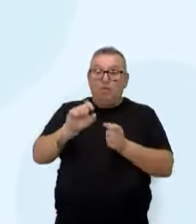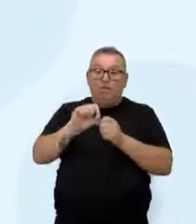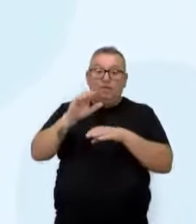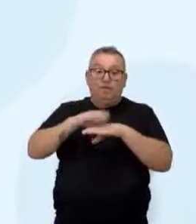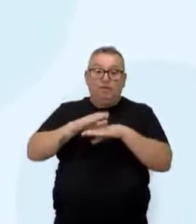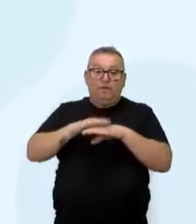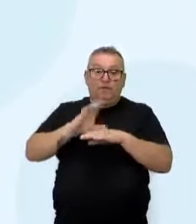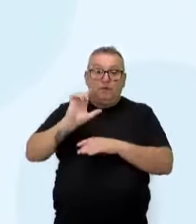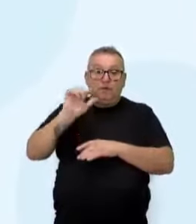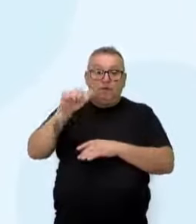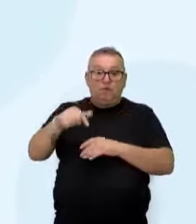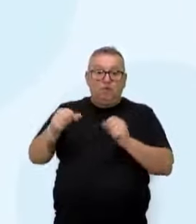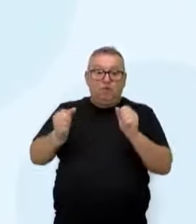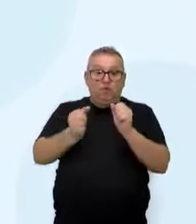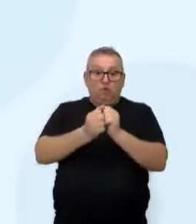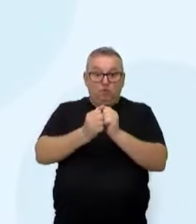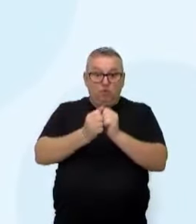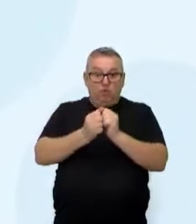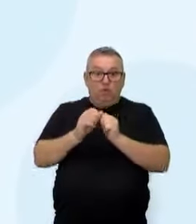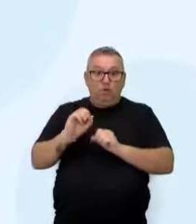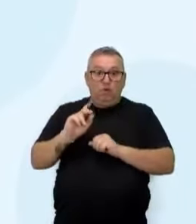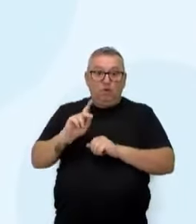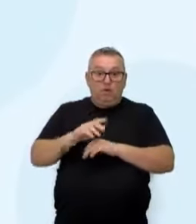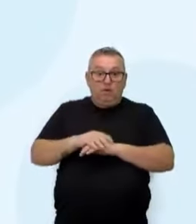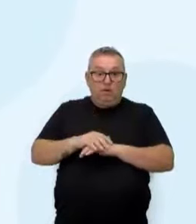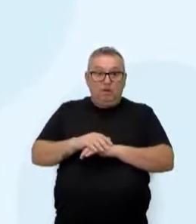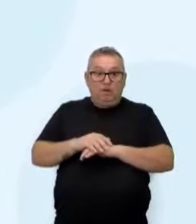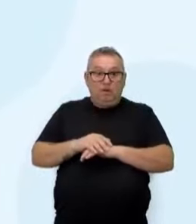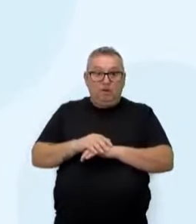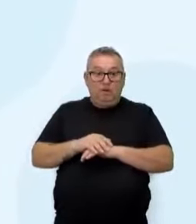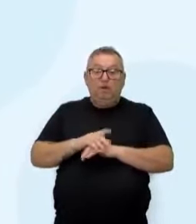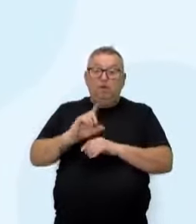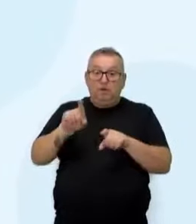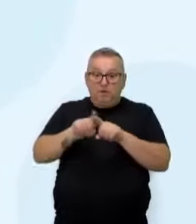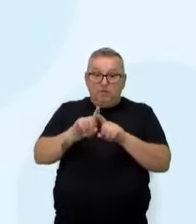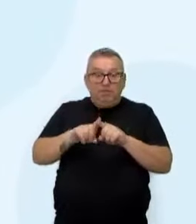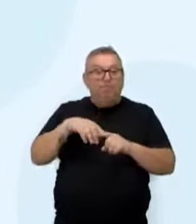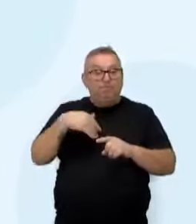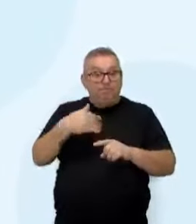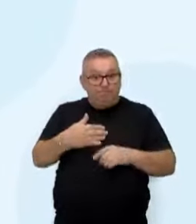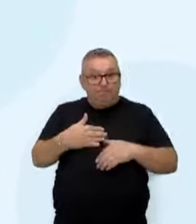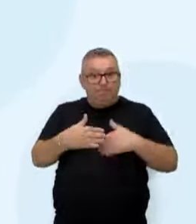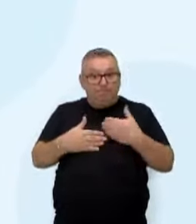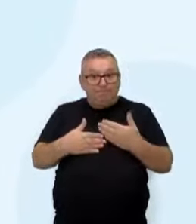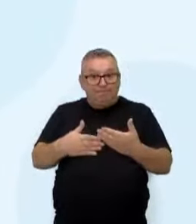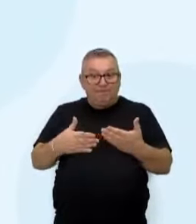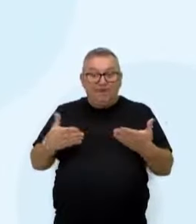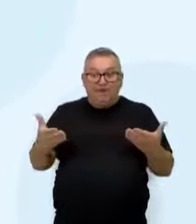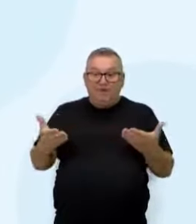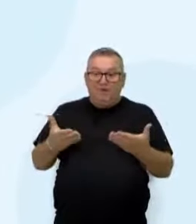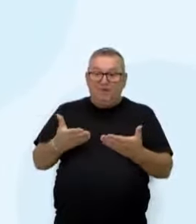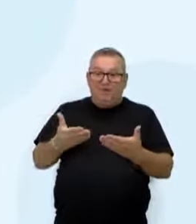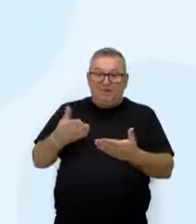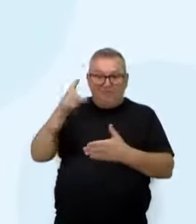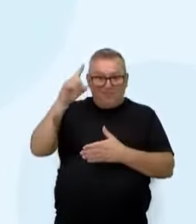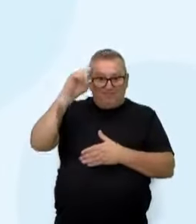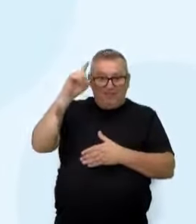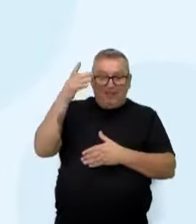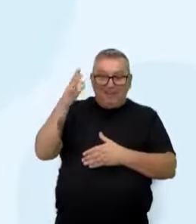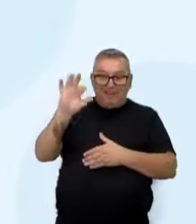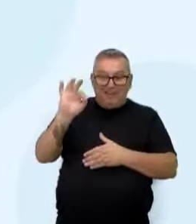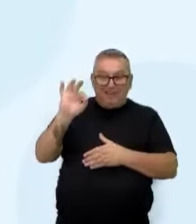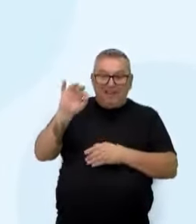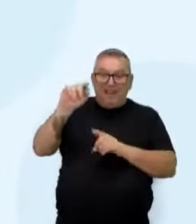realizá-la depois junto com as suas equipes, ok? Apontamos os próximos passos, temos aí agora dia 10 de